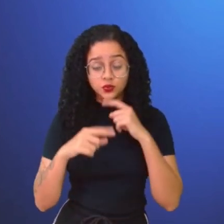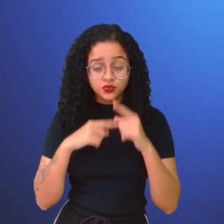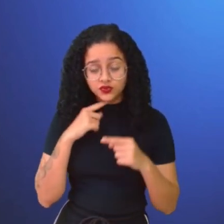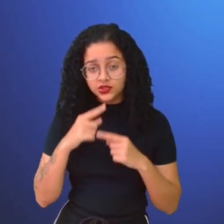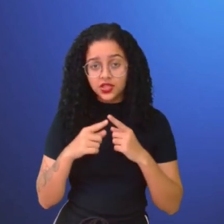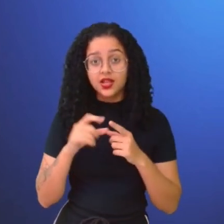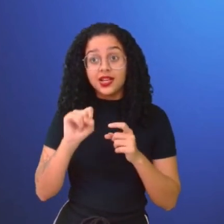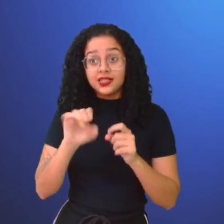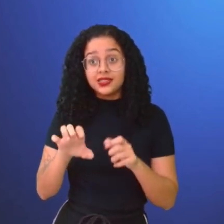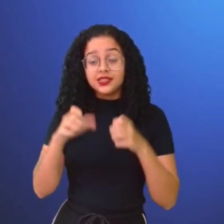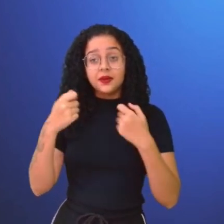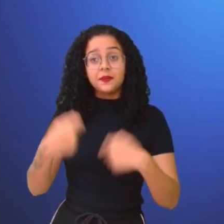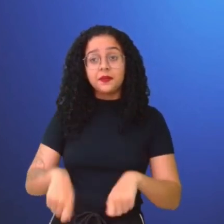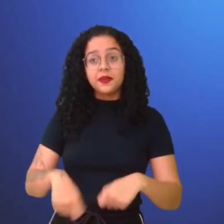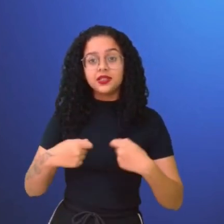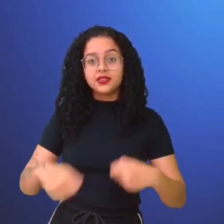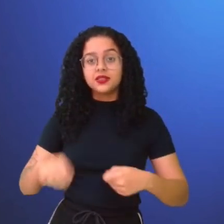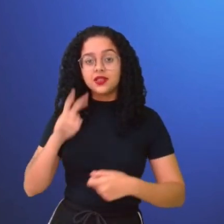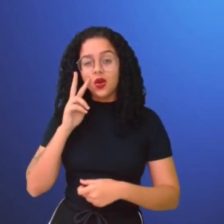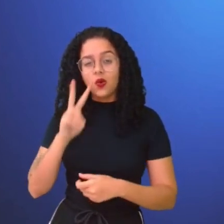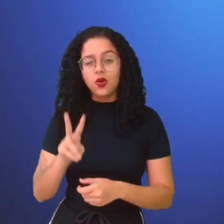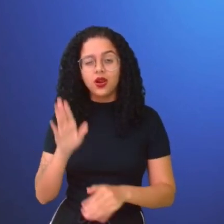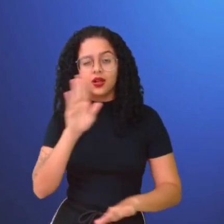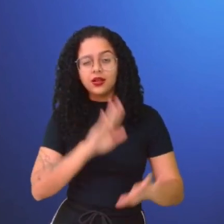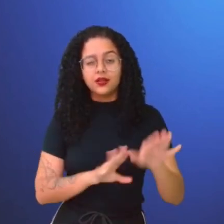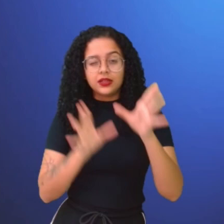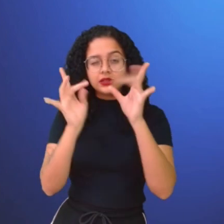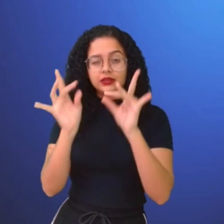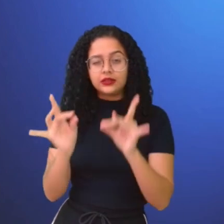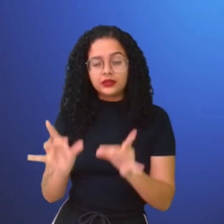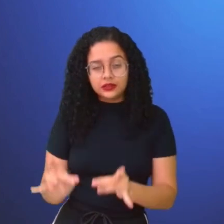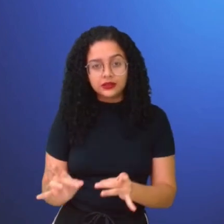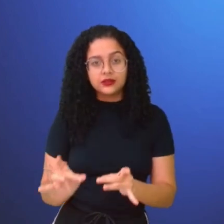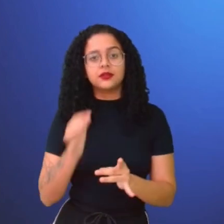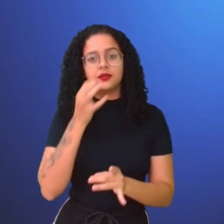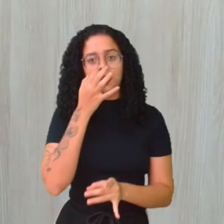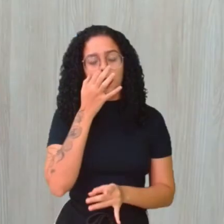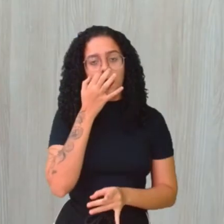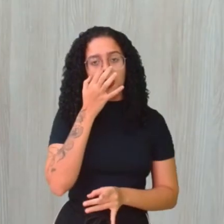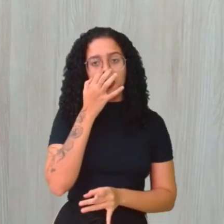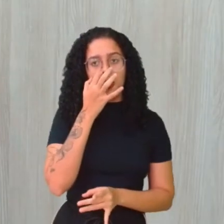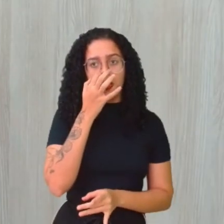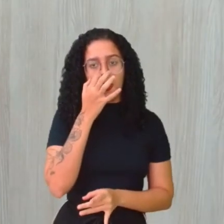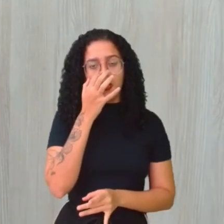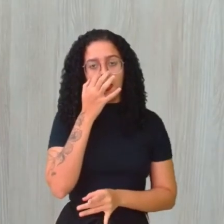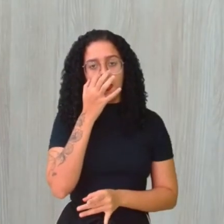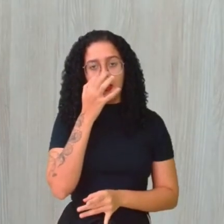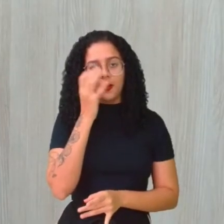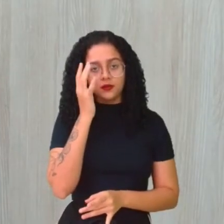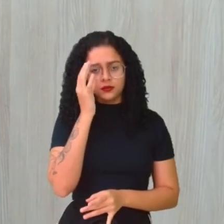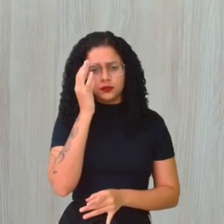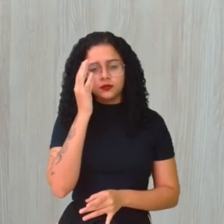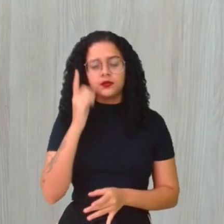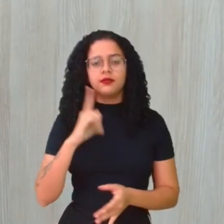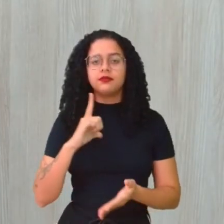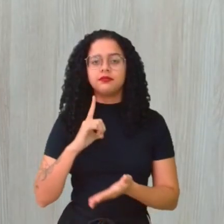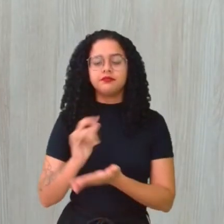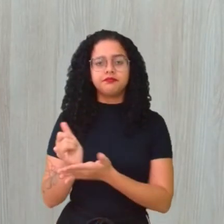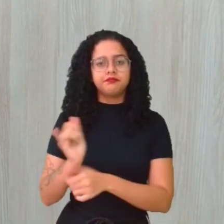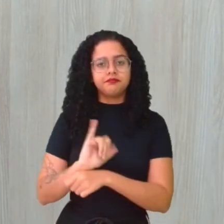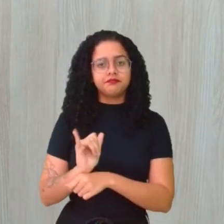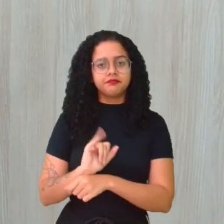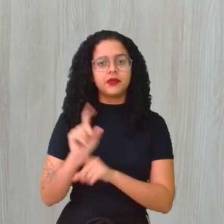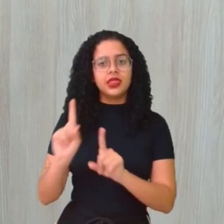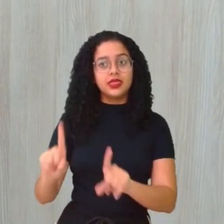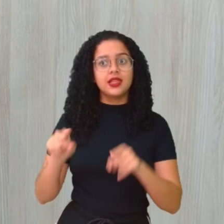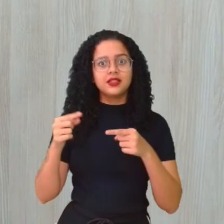se precisa olhar com cuidado alguma parte da aula, alguma parte da tela, tá lá no YouTube. E esse